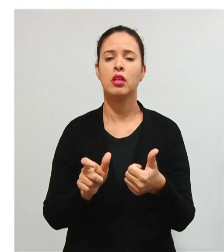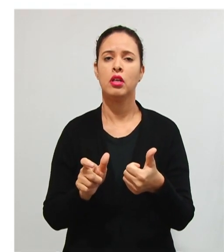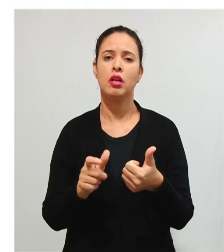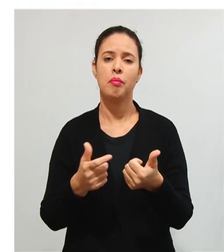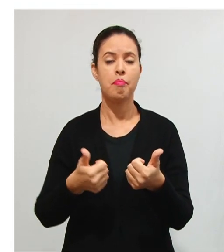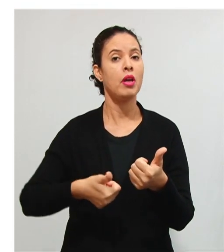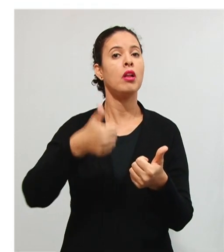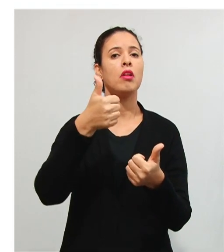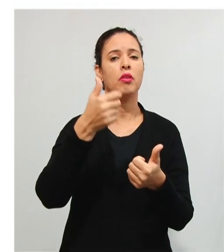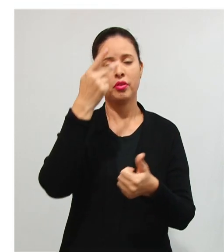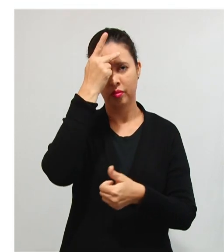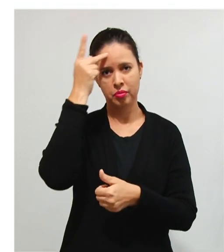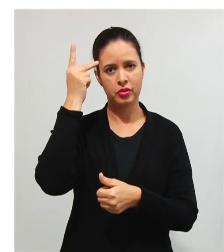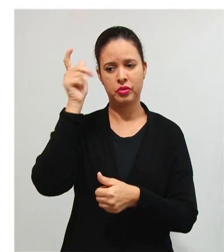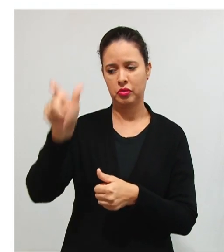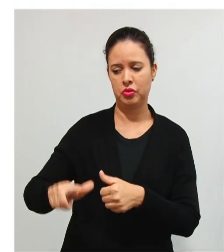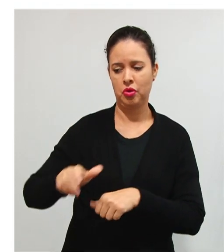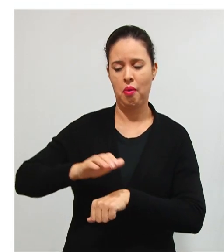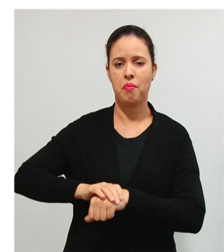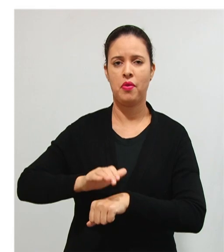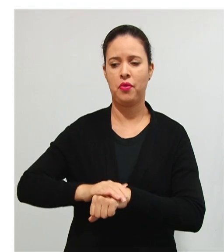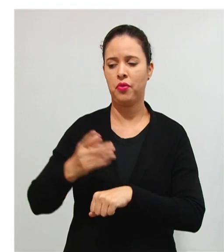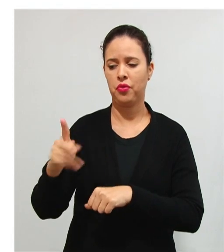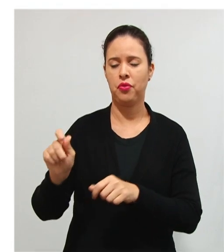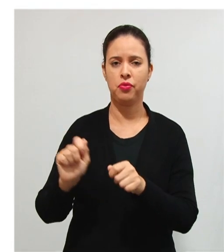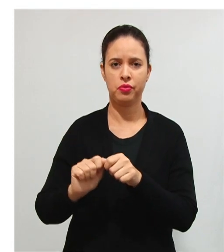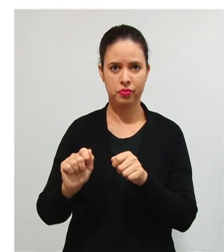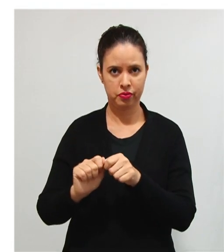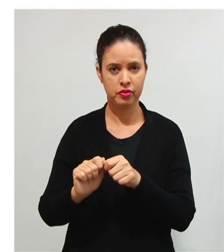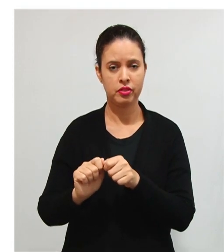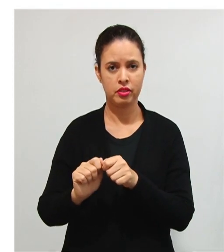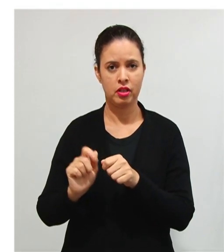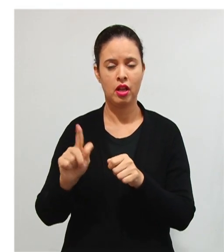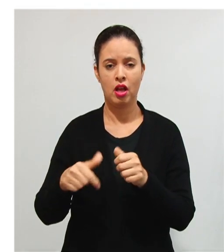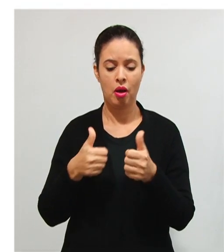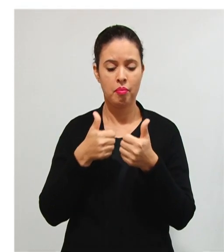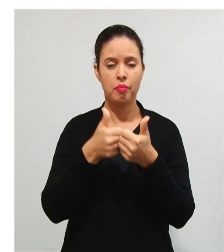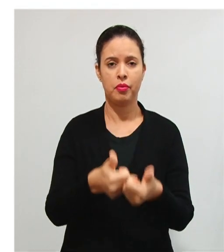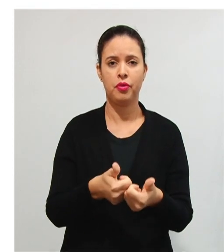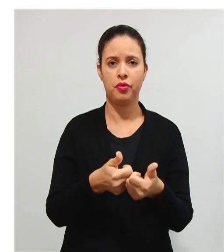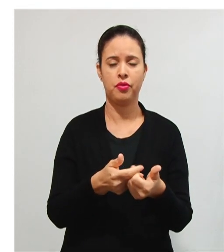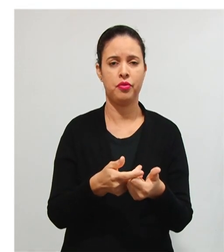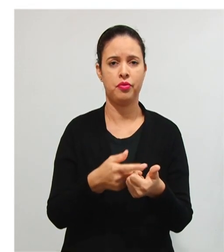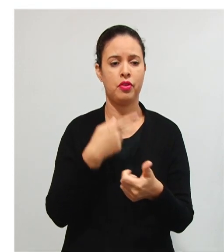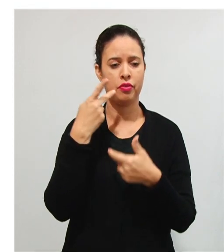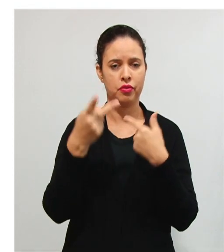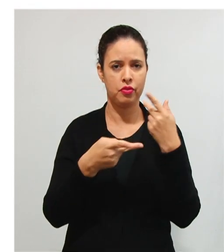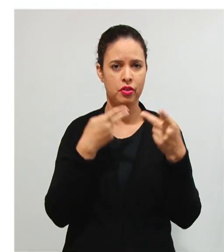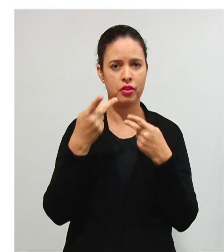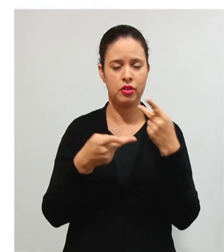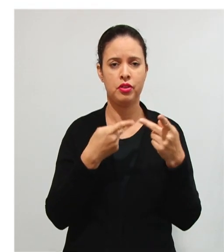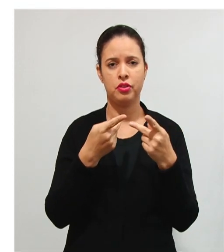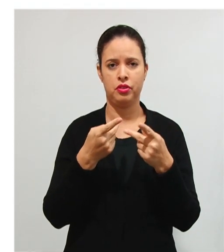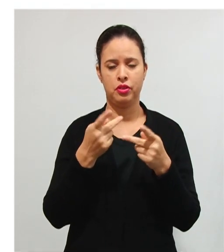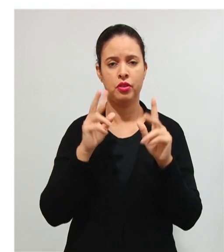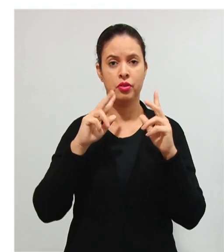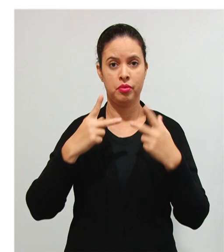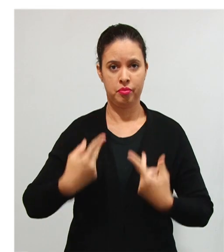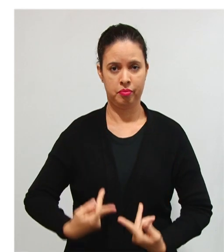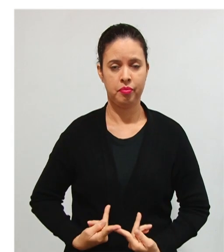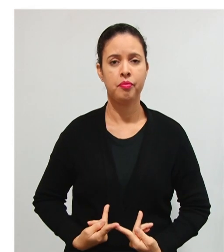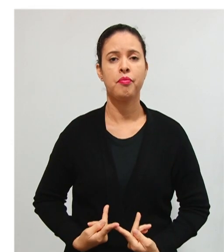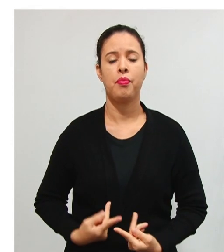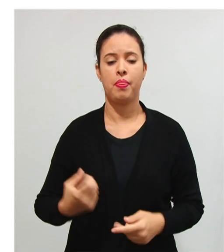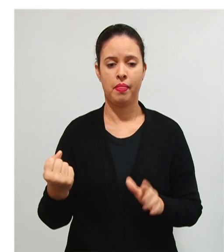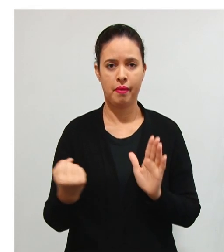de gravar um áudio. Então, está muito mais próximo da fala humana. E provavelmente isso vai marcar a